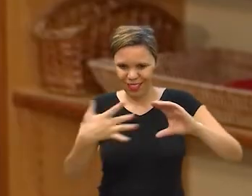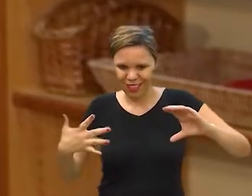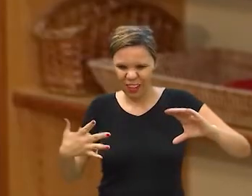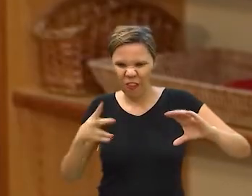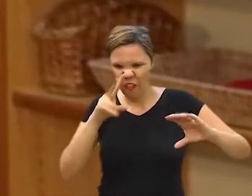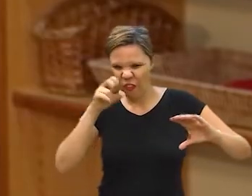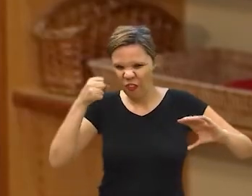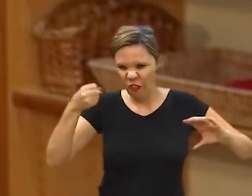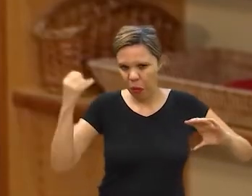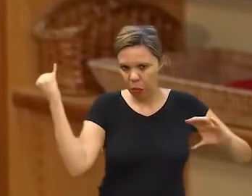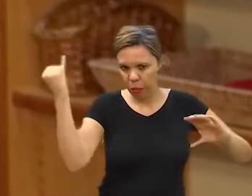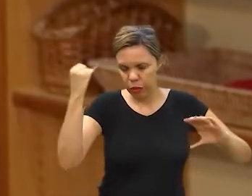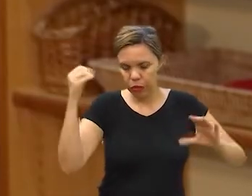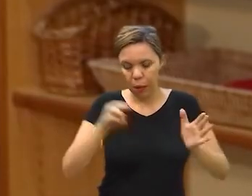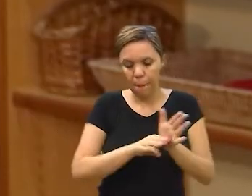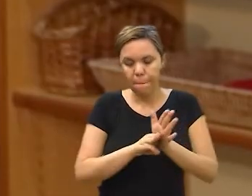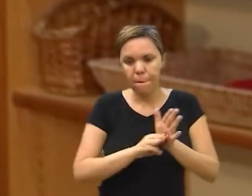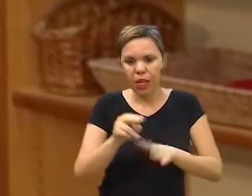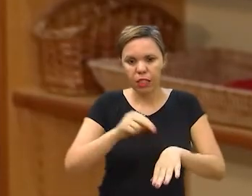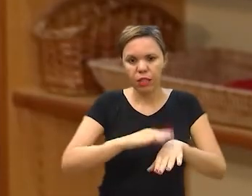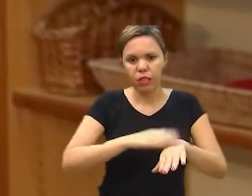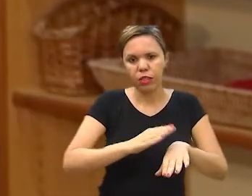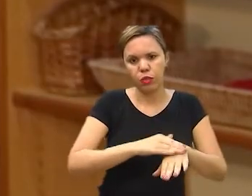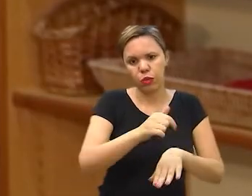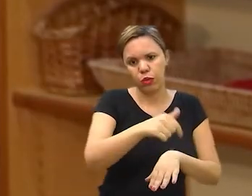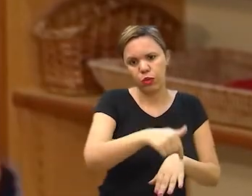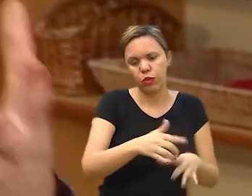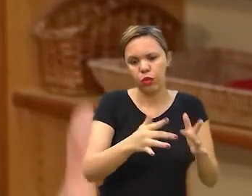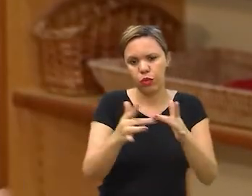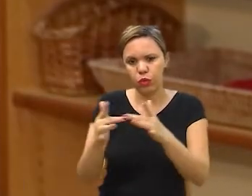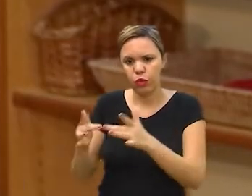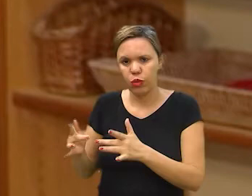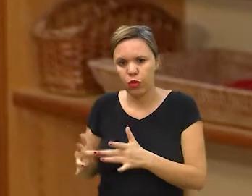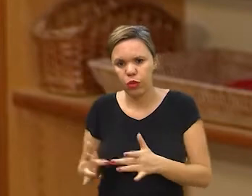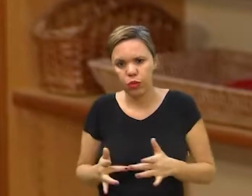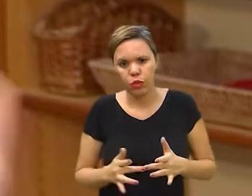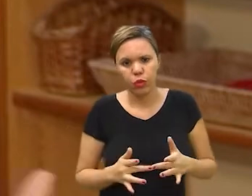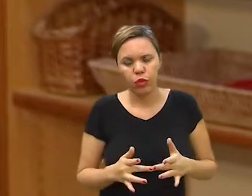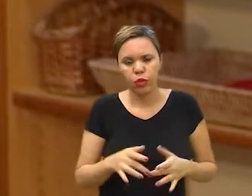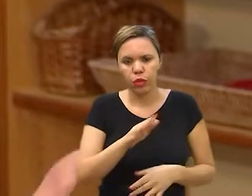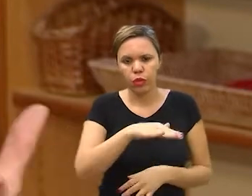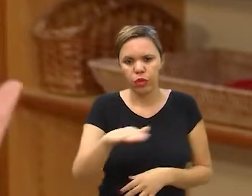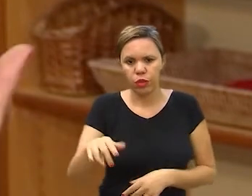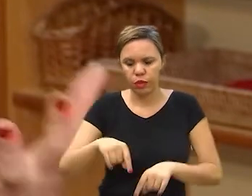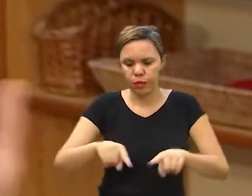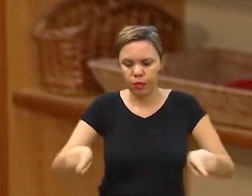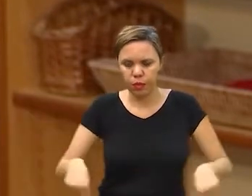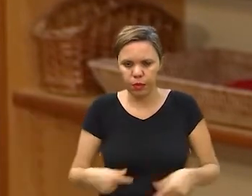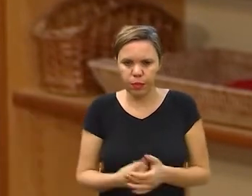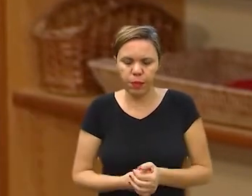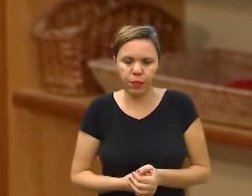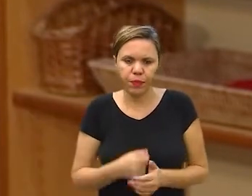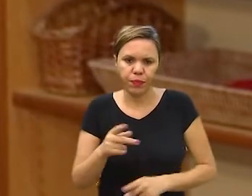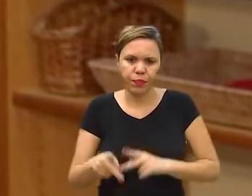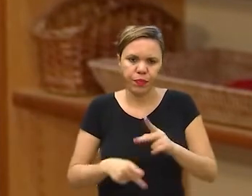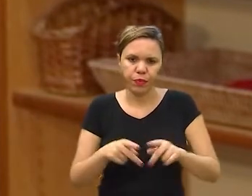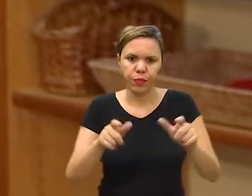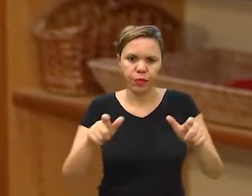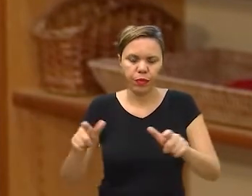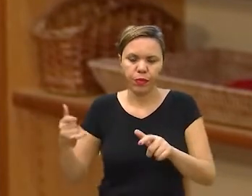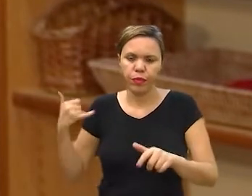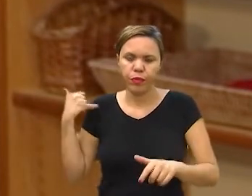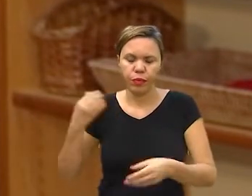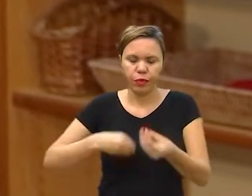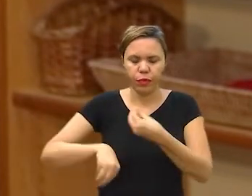do método Montessori, como, por exemplo, ter contato com outras crianças na sala, outros indivíduos no ambiente com